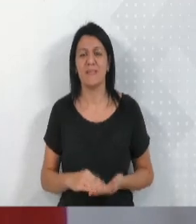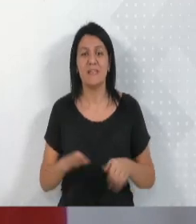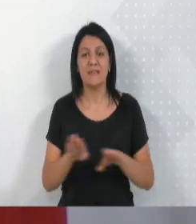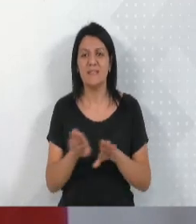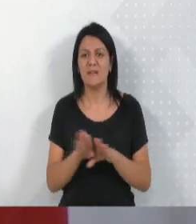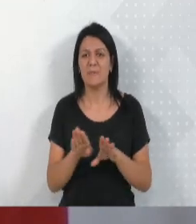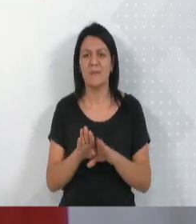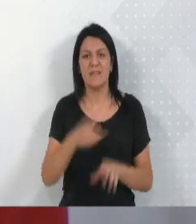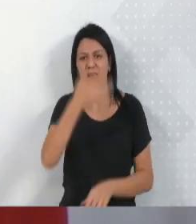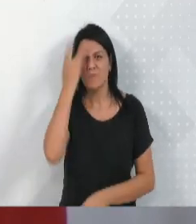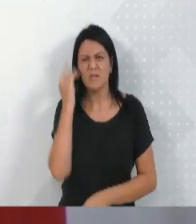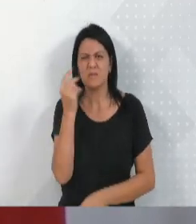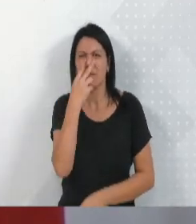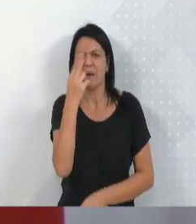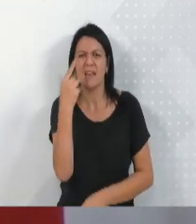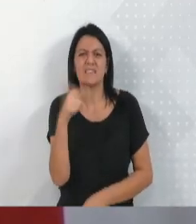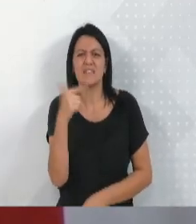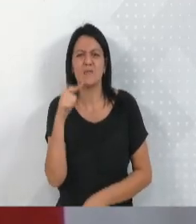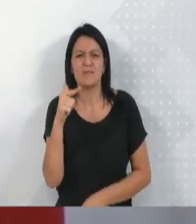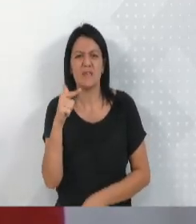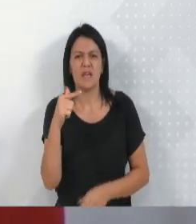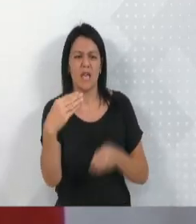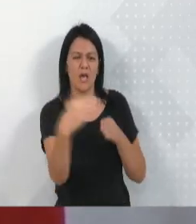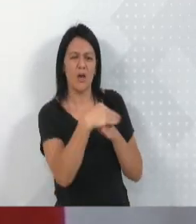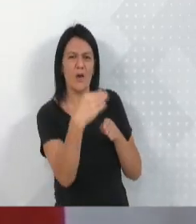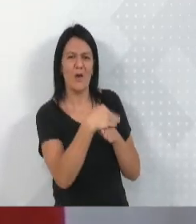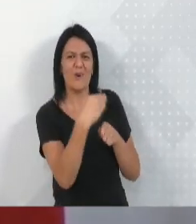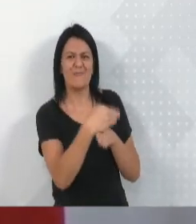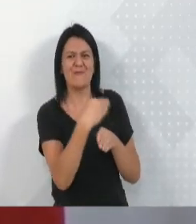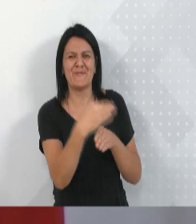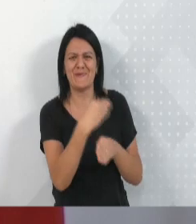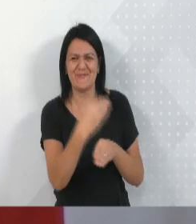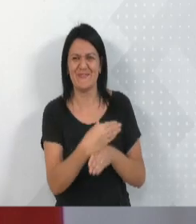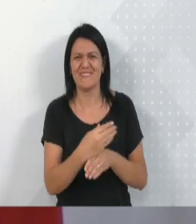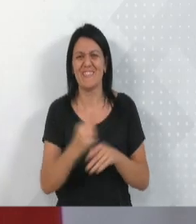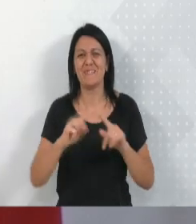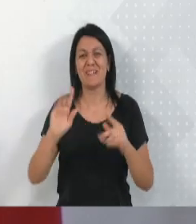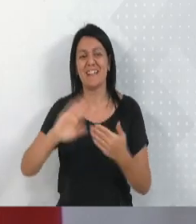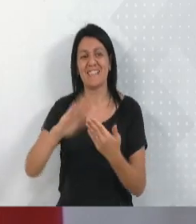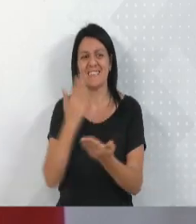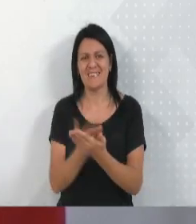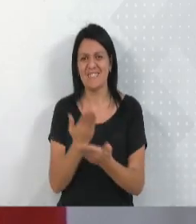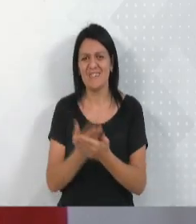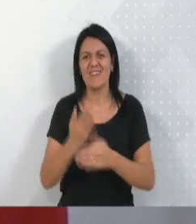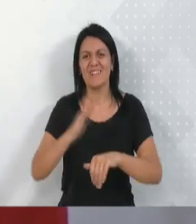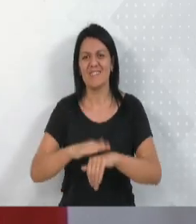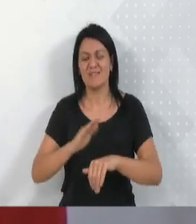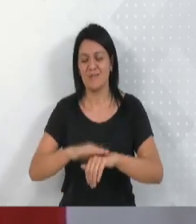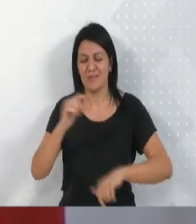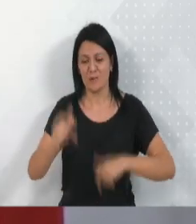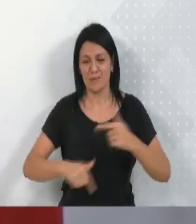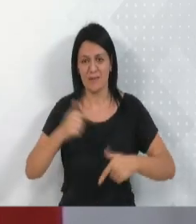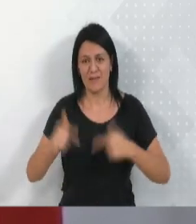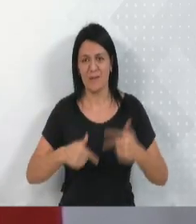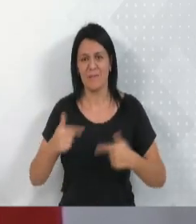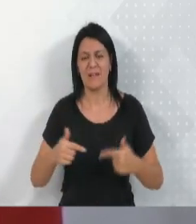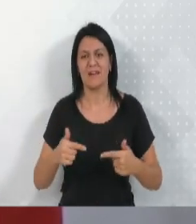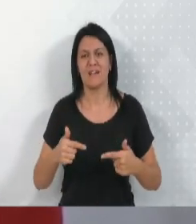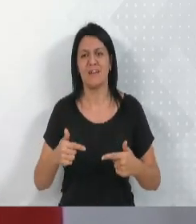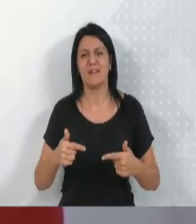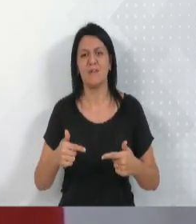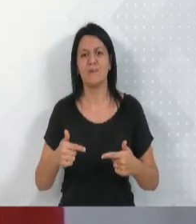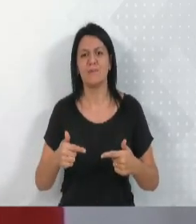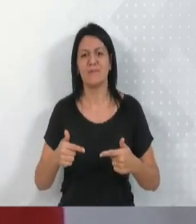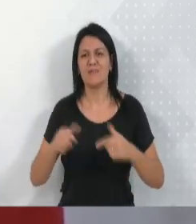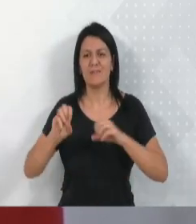mal instruída ou não. Não. As escolas têm feito um trabalho excepcional de educação sexual. Acho que é responsabilidade, sim, das